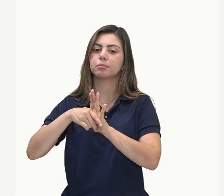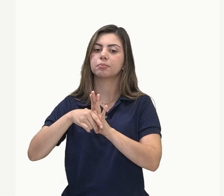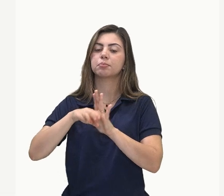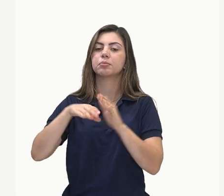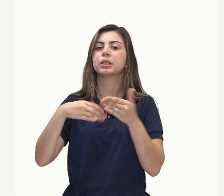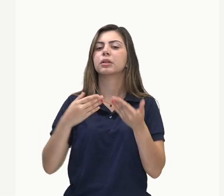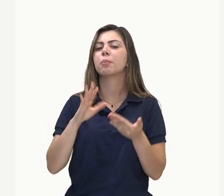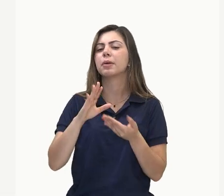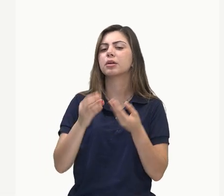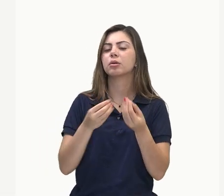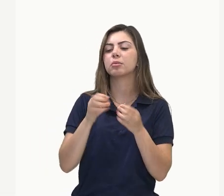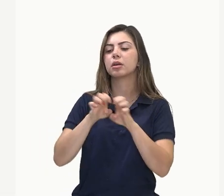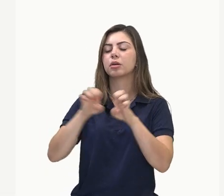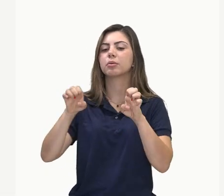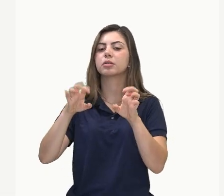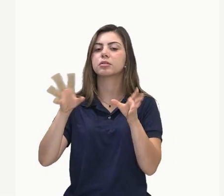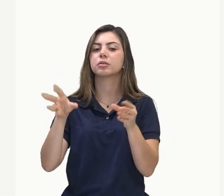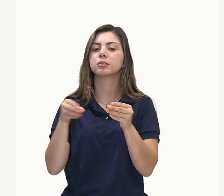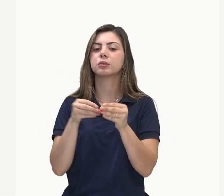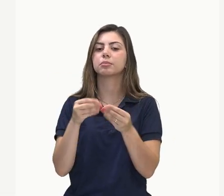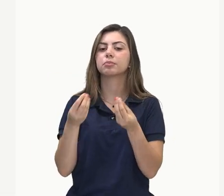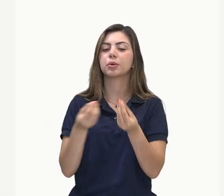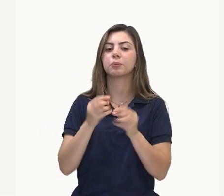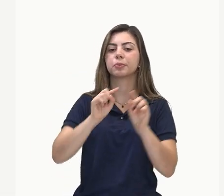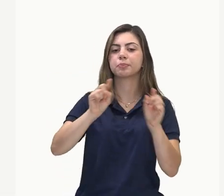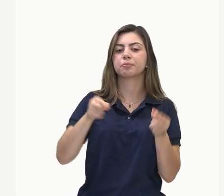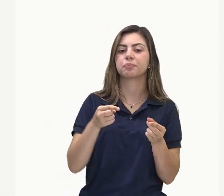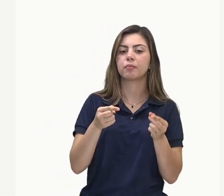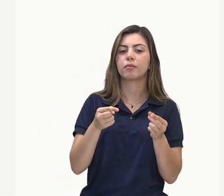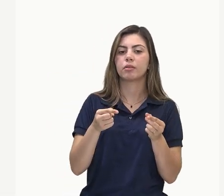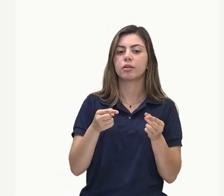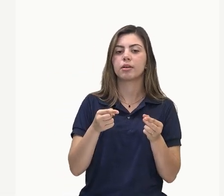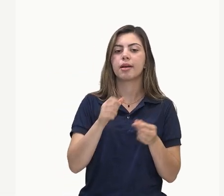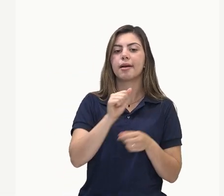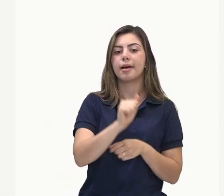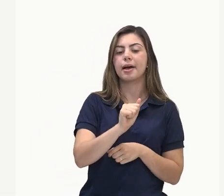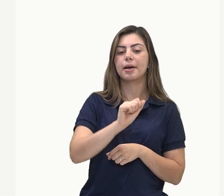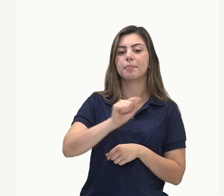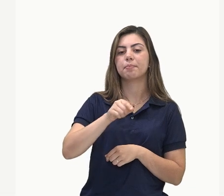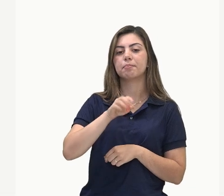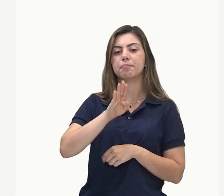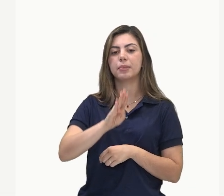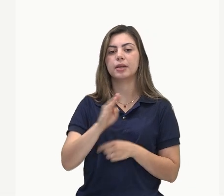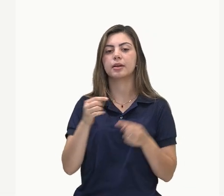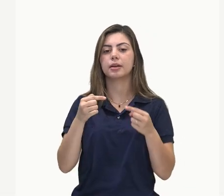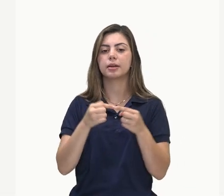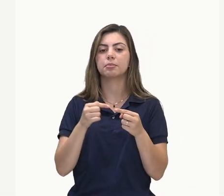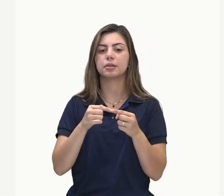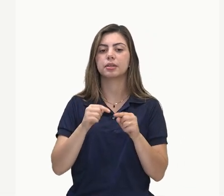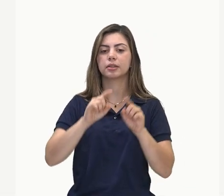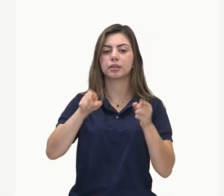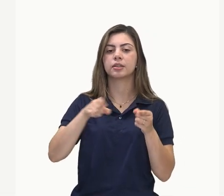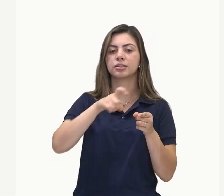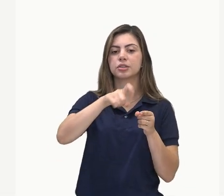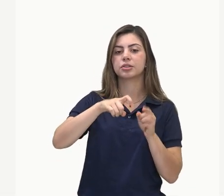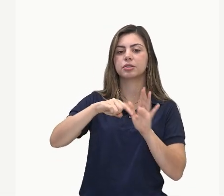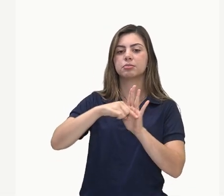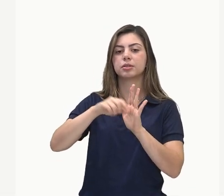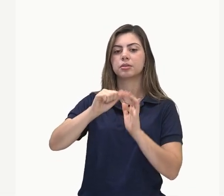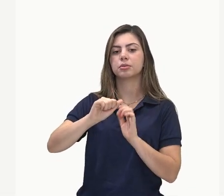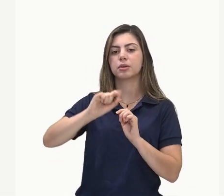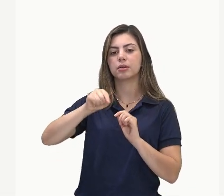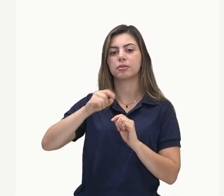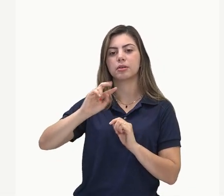da circunferência com o centro AB é dada pela expressão x menos a ao quadrado mais y menos